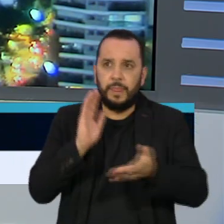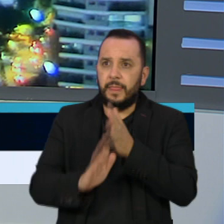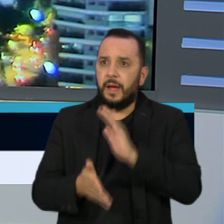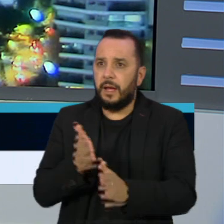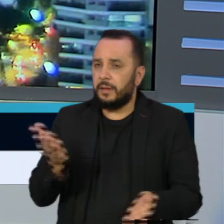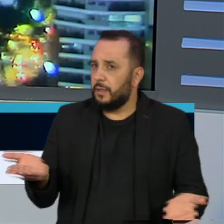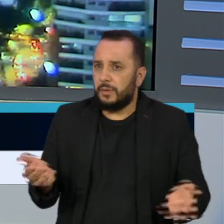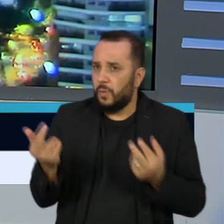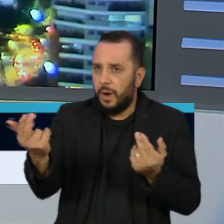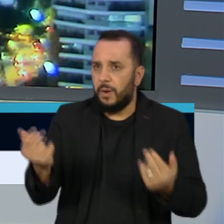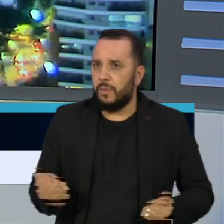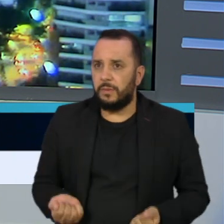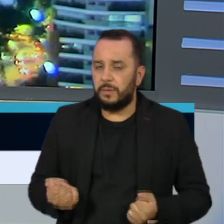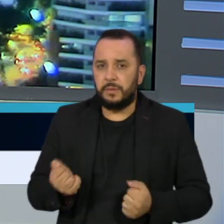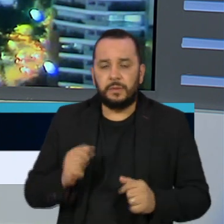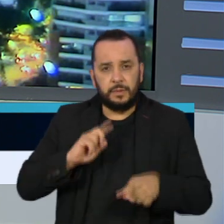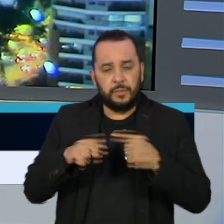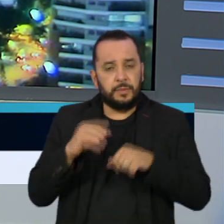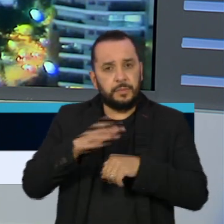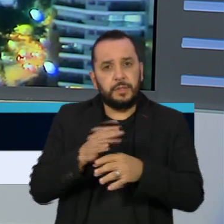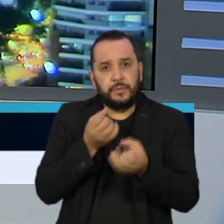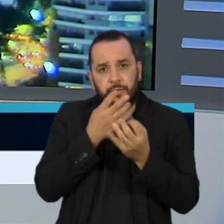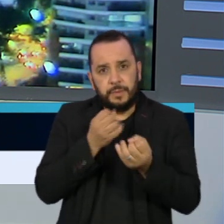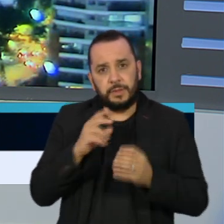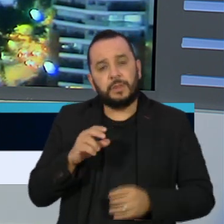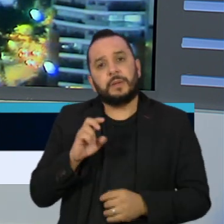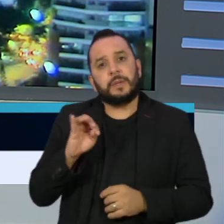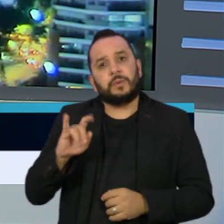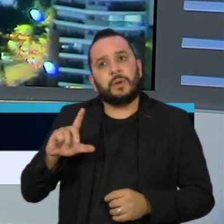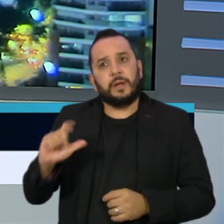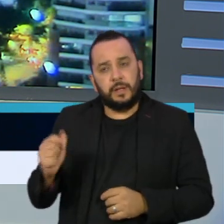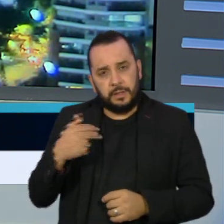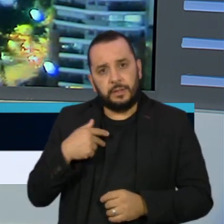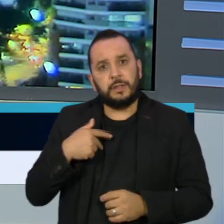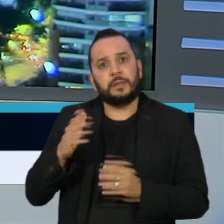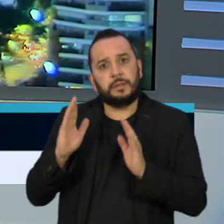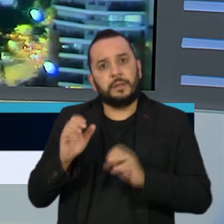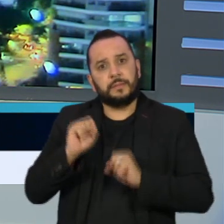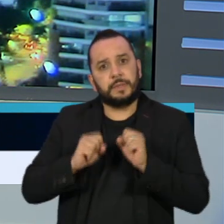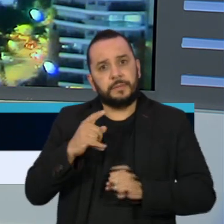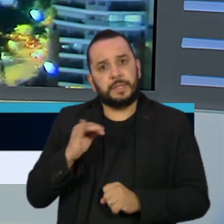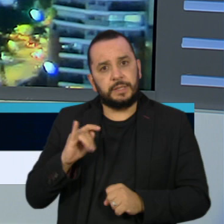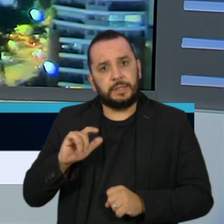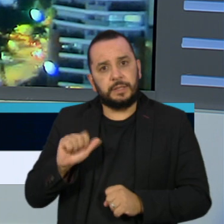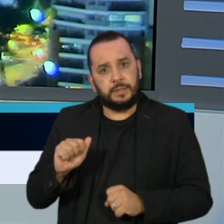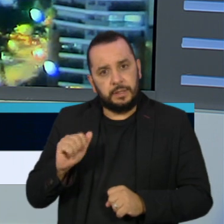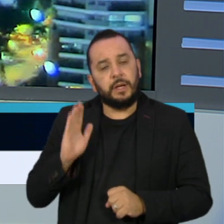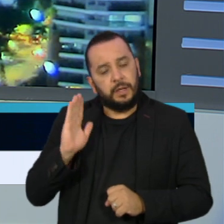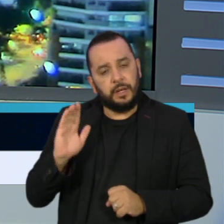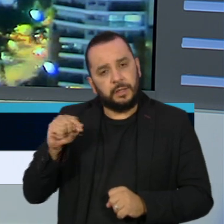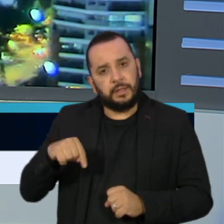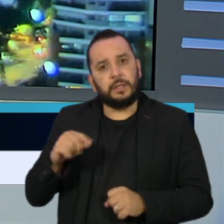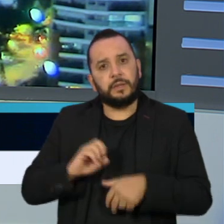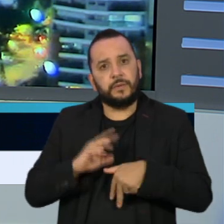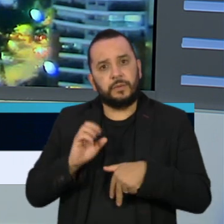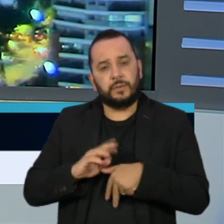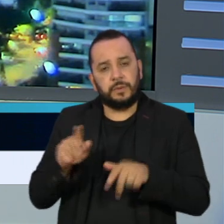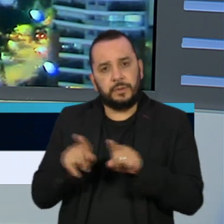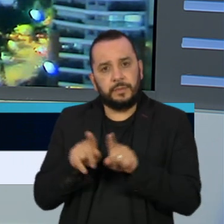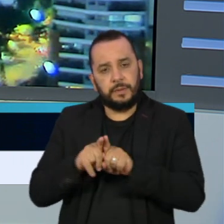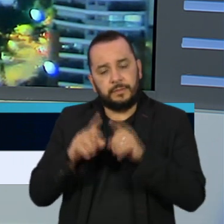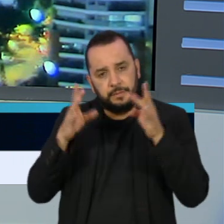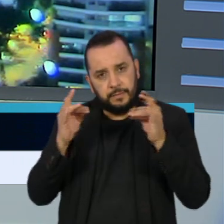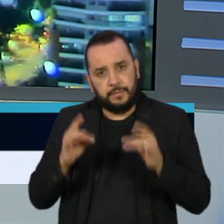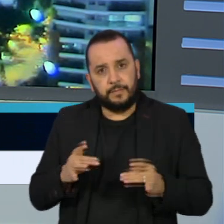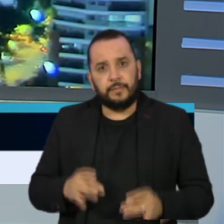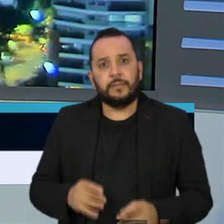nós voltamos com mais informações sobre o depoimento de Emanuela medradius da precisa medicamentos ao longo da nossa programação é a cobertura